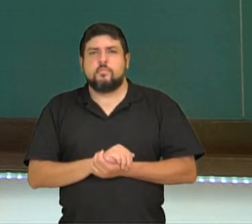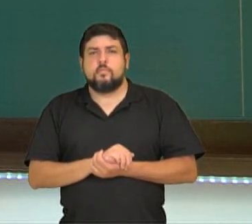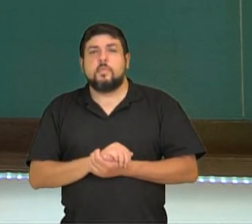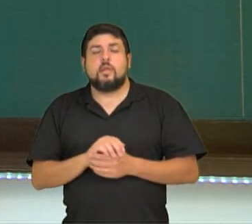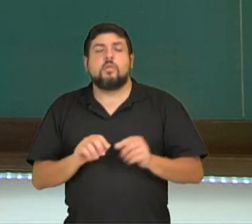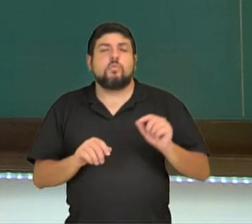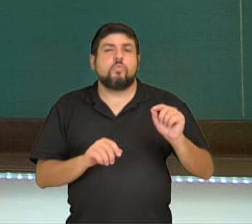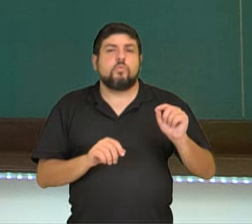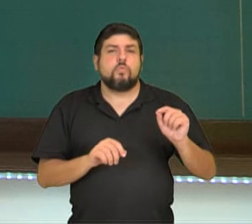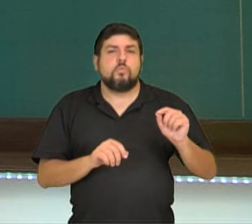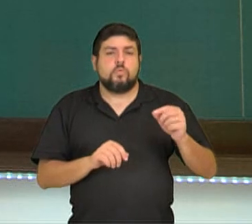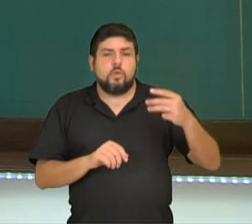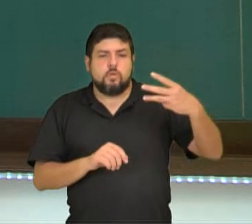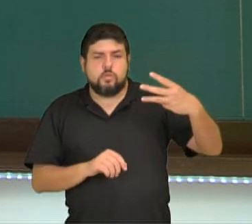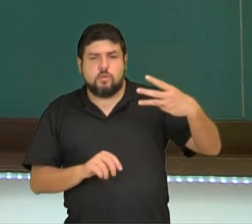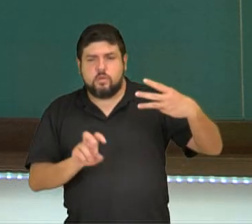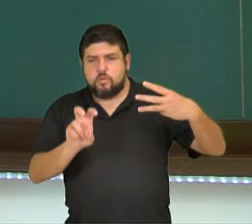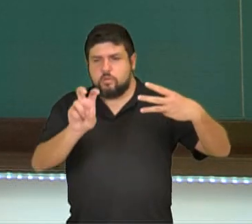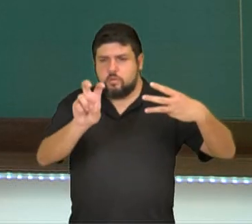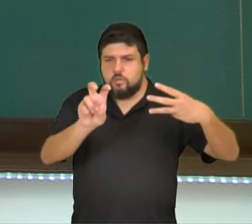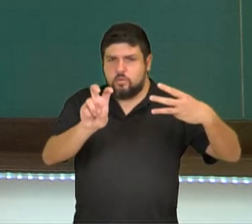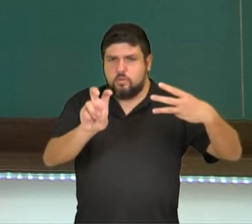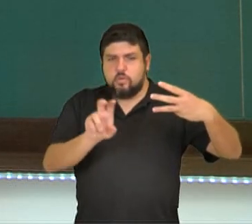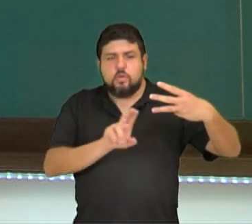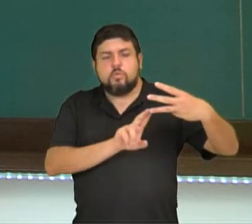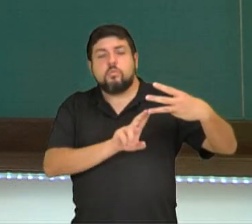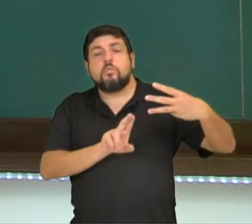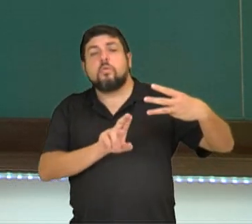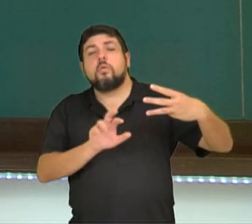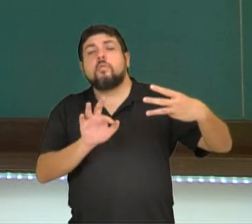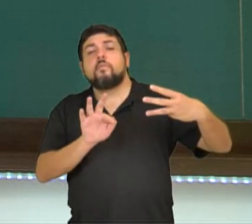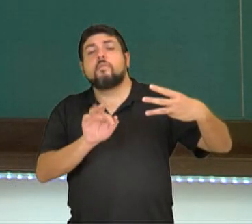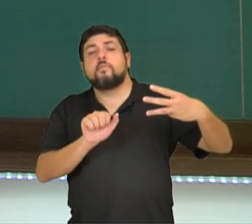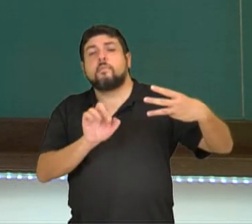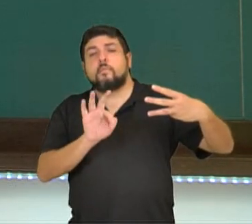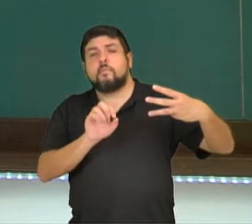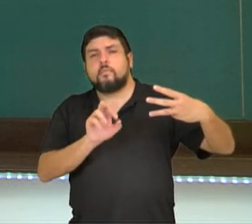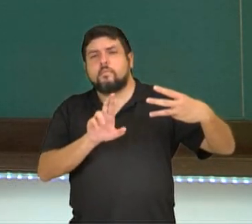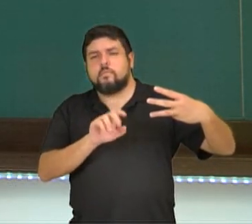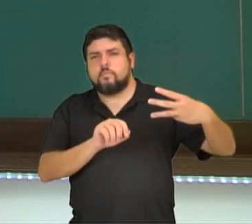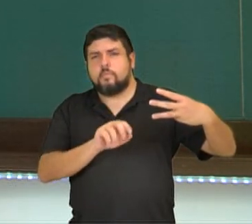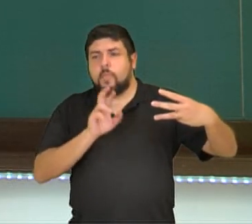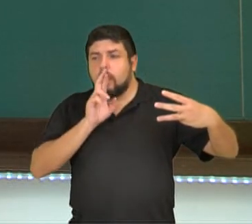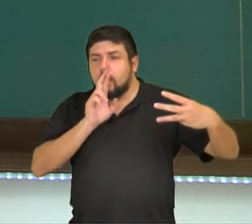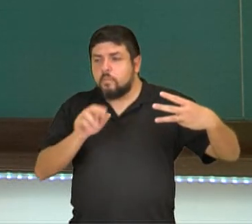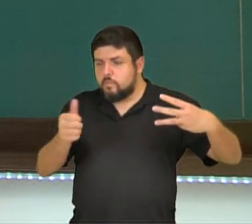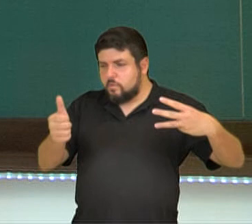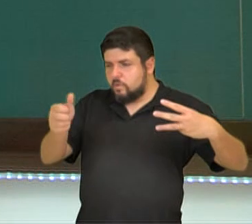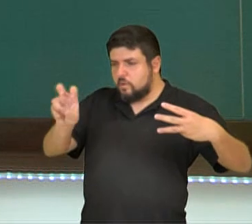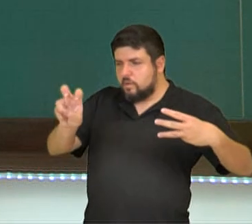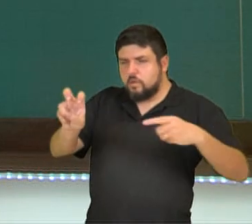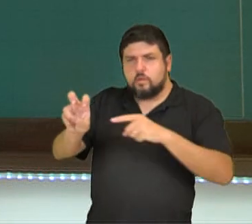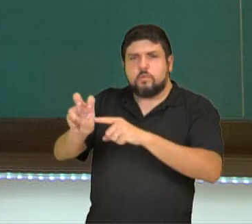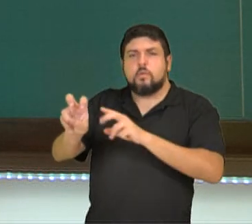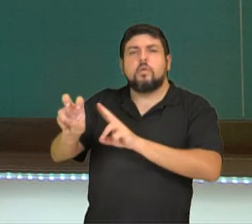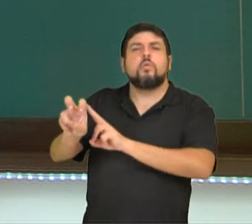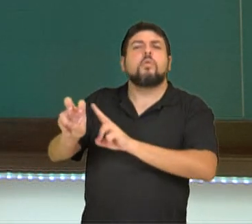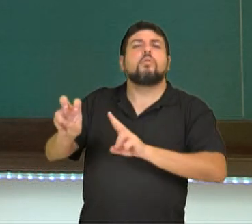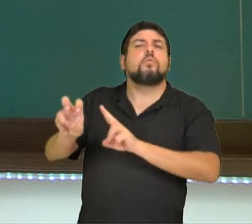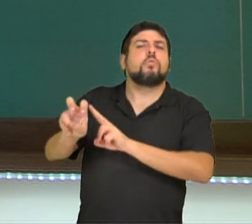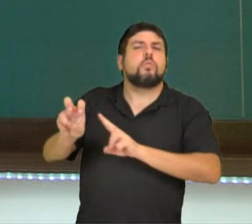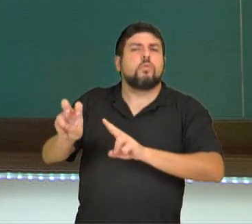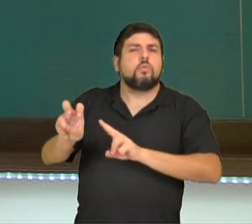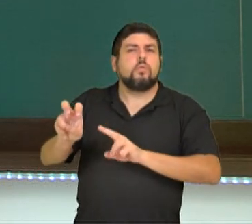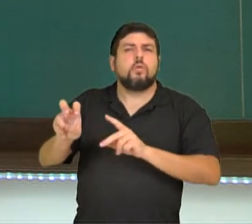de fator. Cada um deles é um fator. E a resposta? A resposta é chamada de